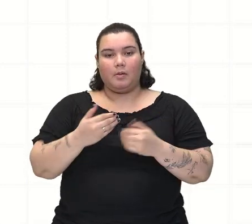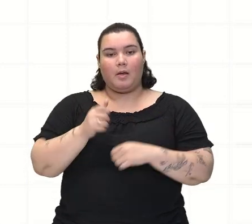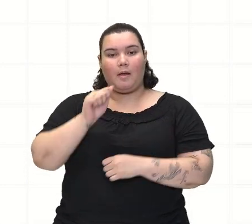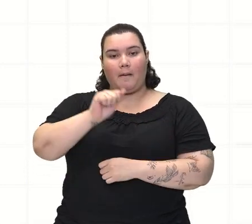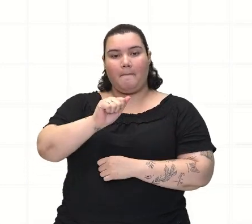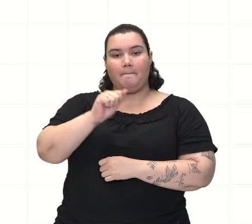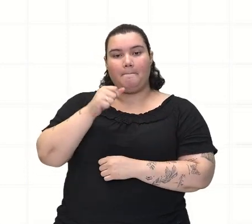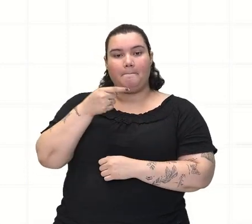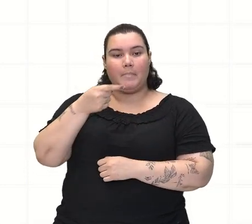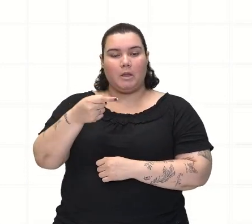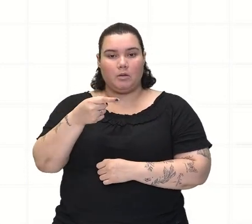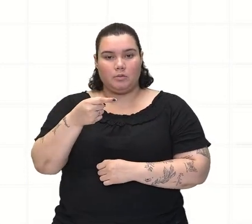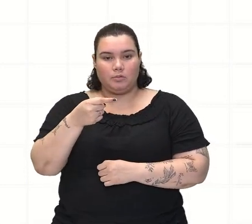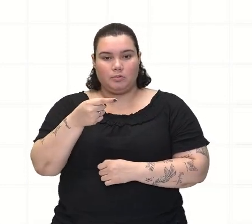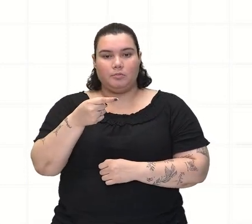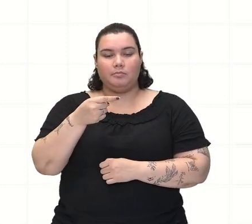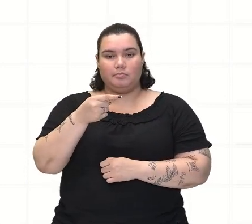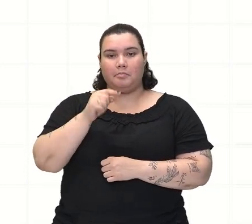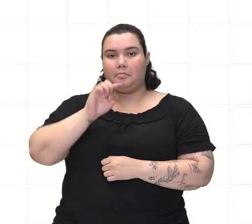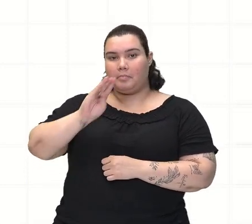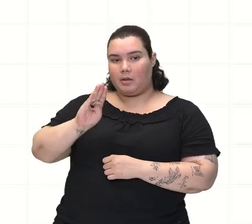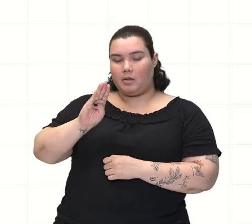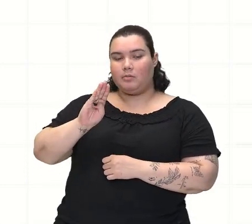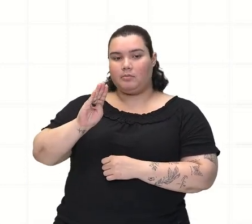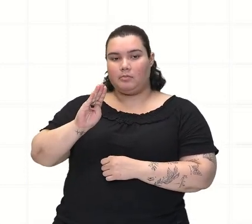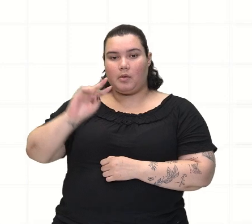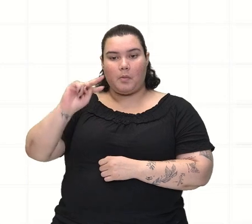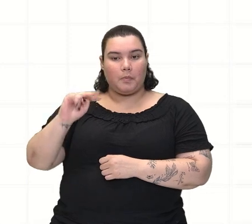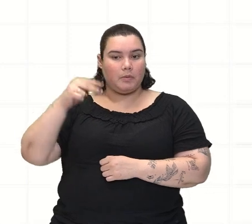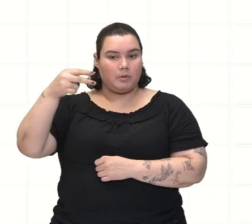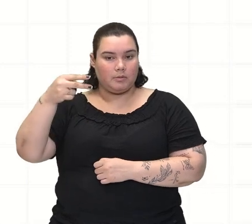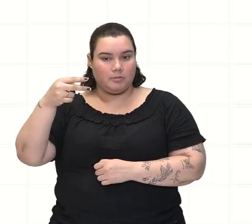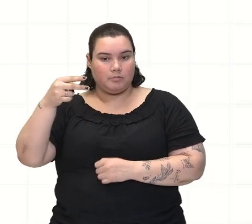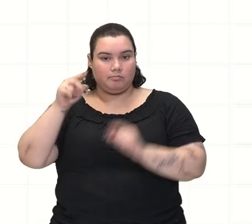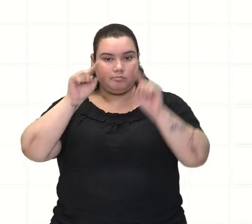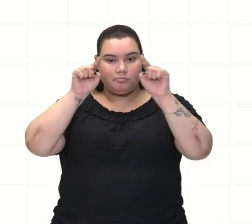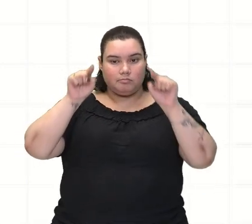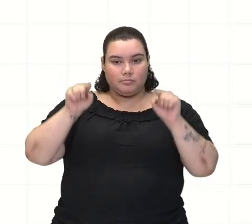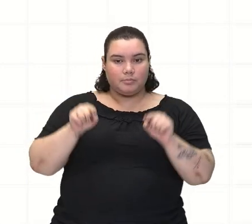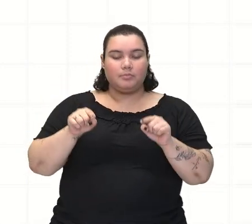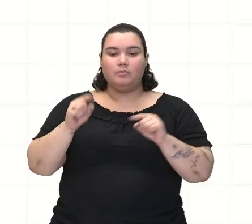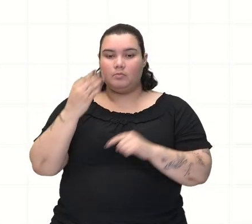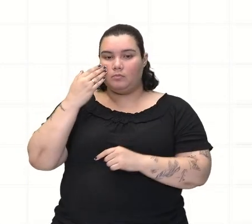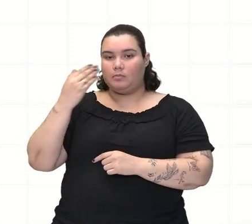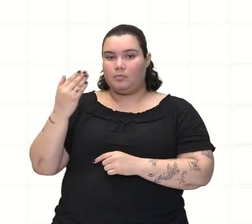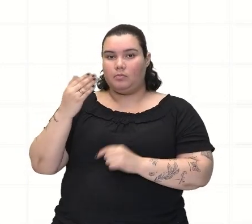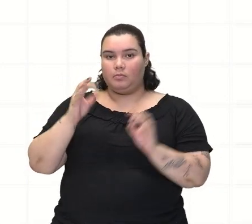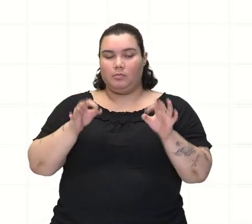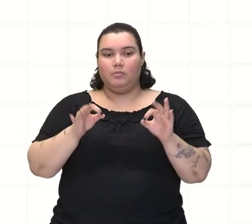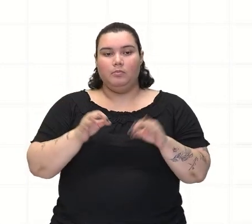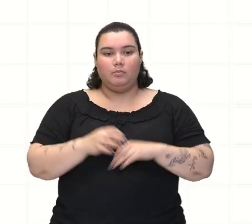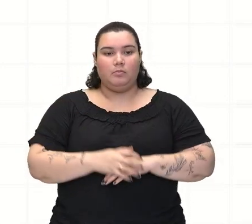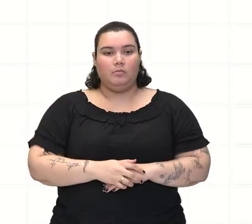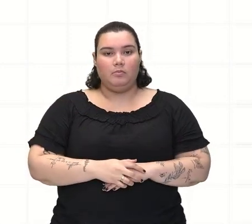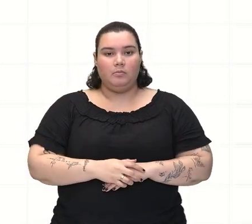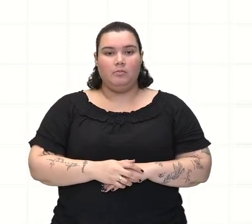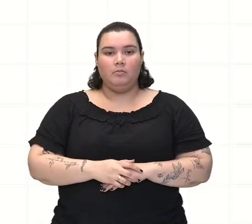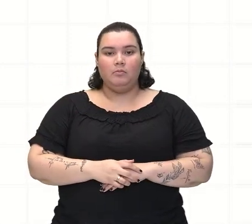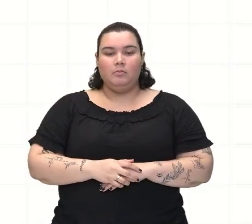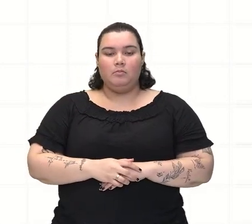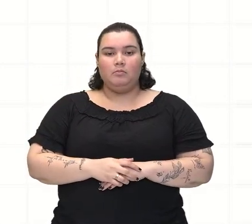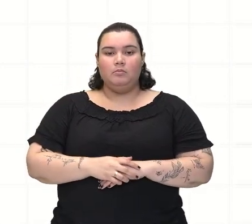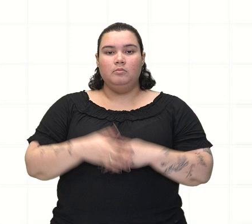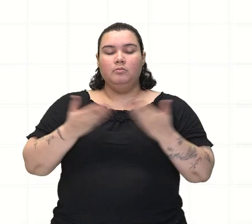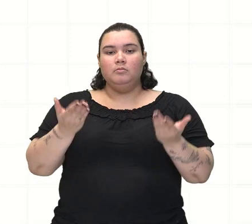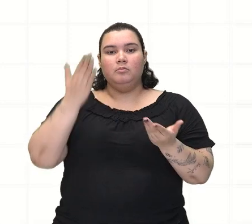menos a menos b ao quadrado. Eu vou querer chegar nesse ponto, tudo bem? E o que é que eu